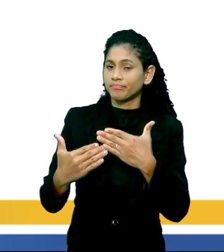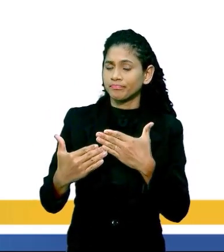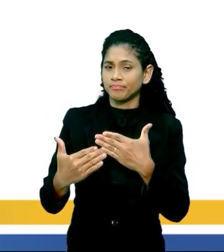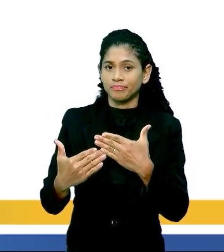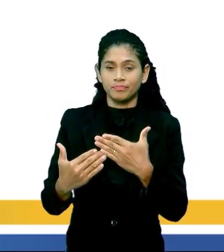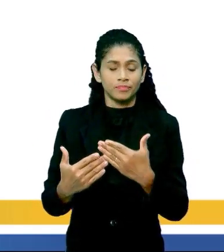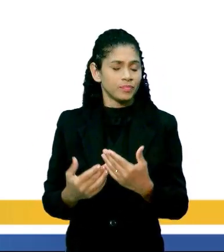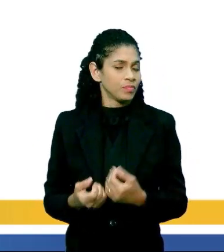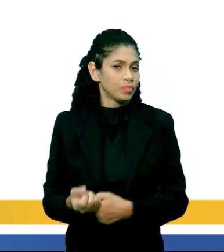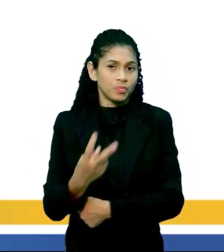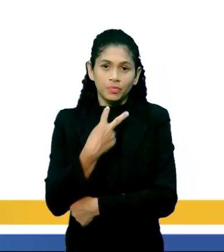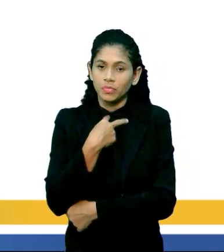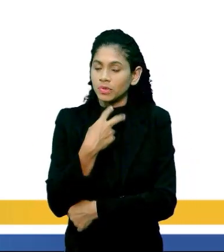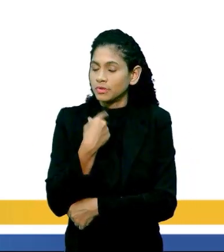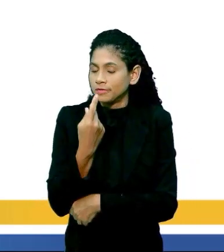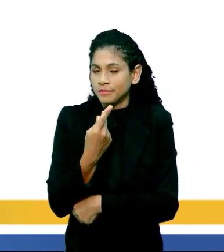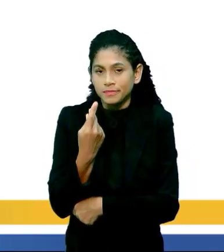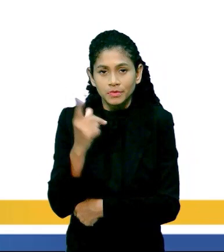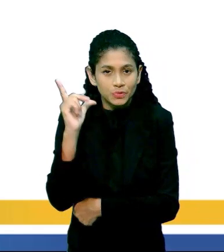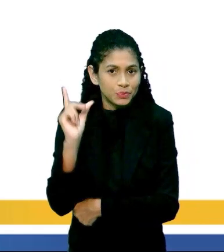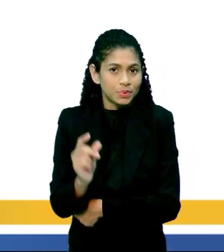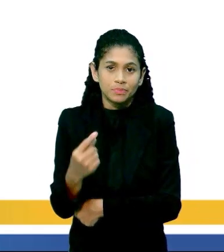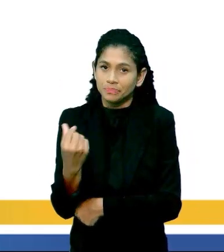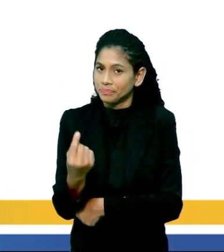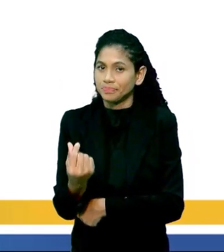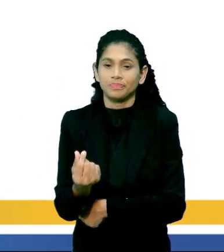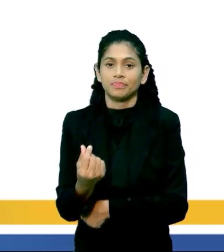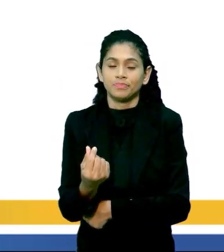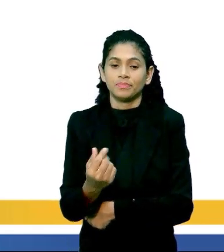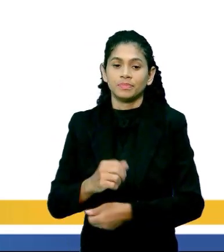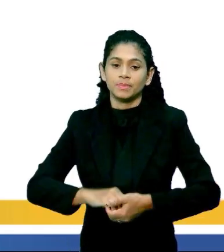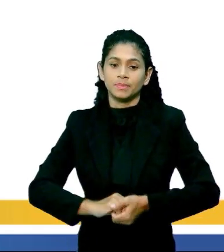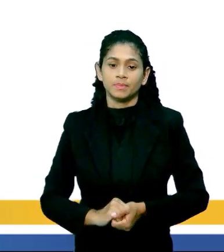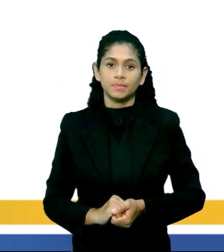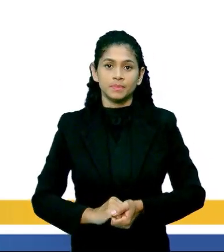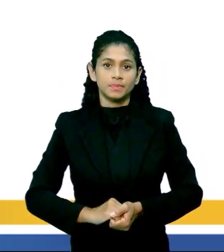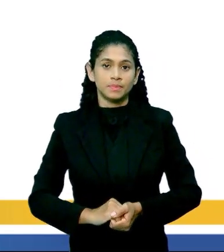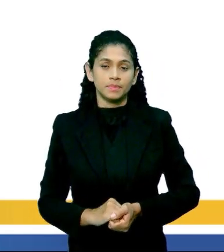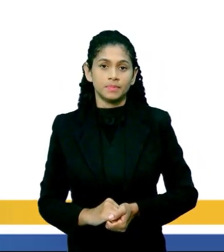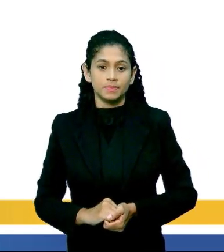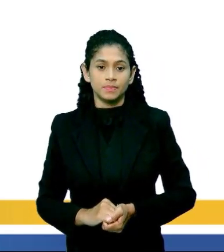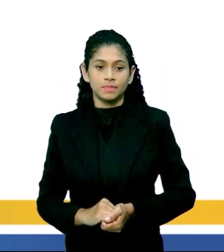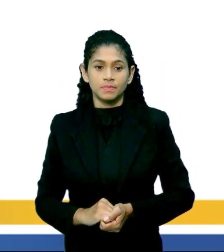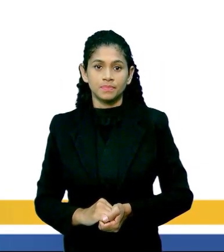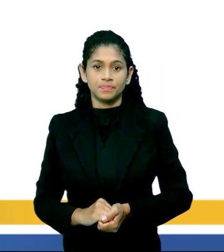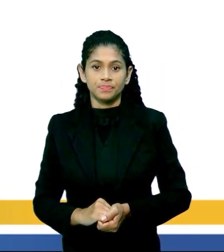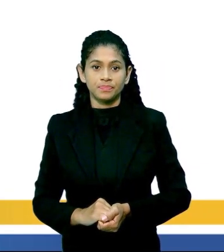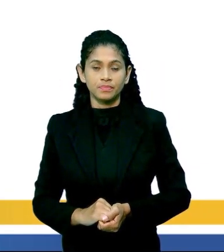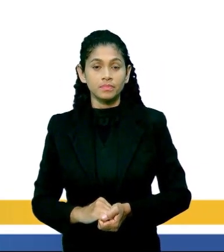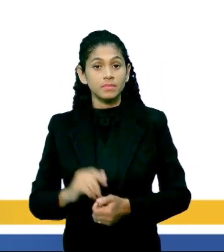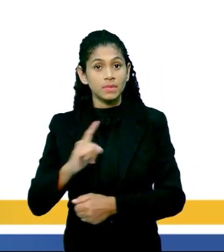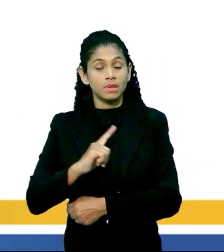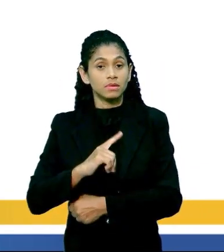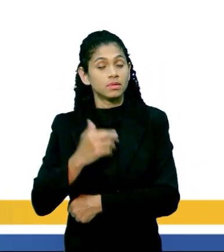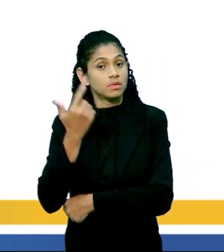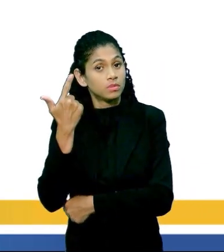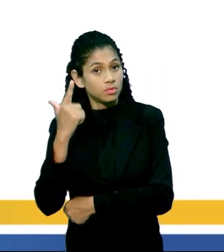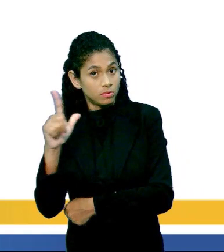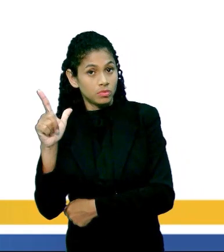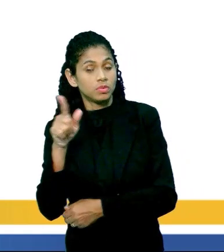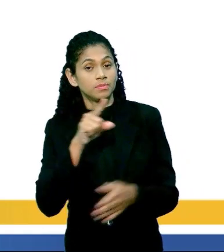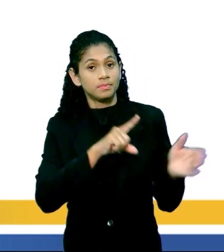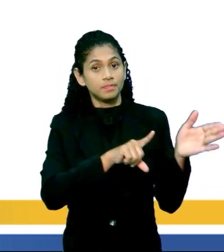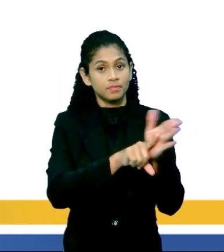valor, né, de produção aí dessa literatura, tá, pessoal? E aí, eu tenho uma outra questão para